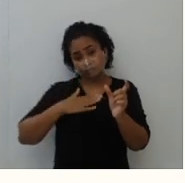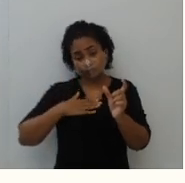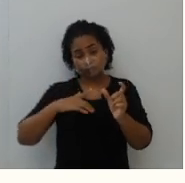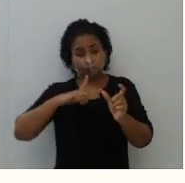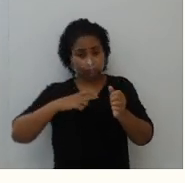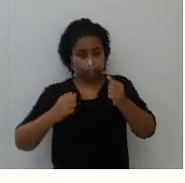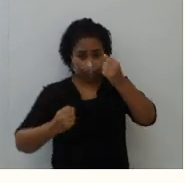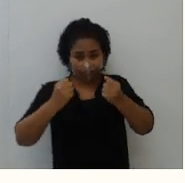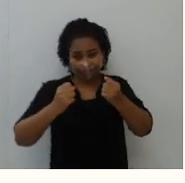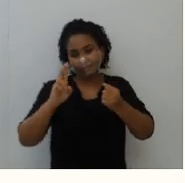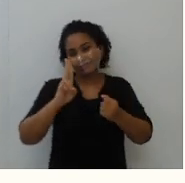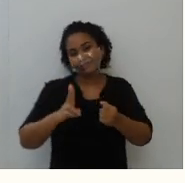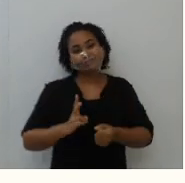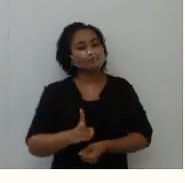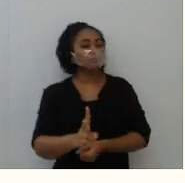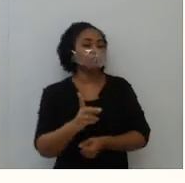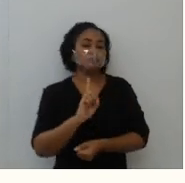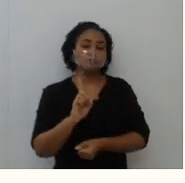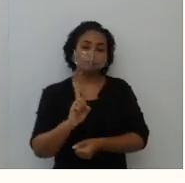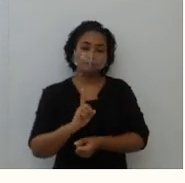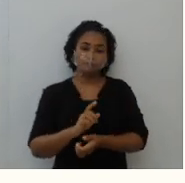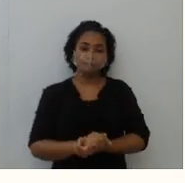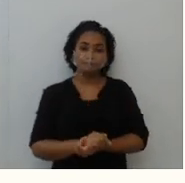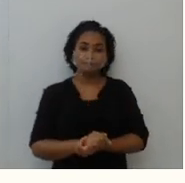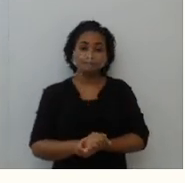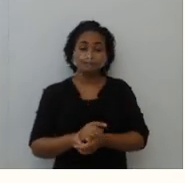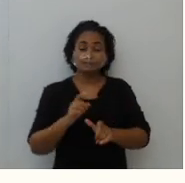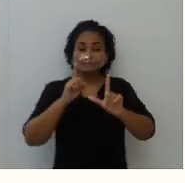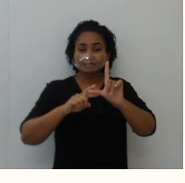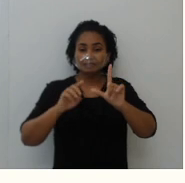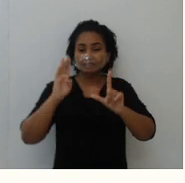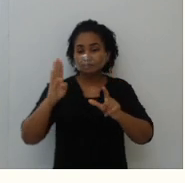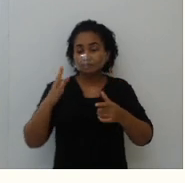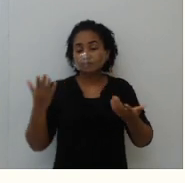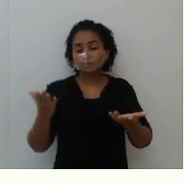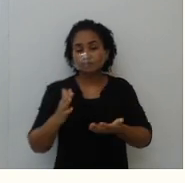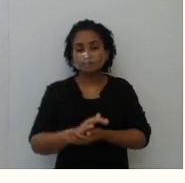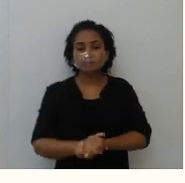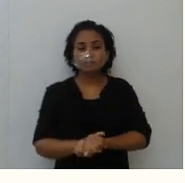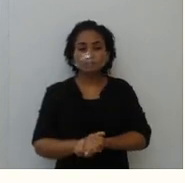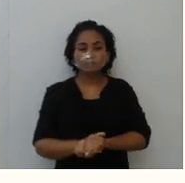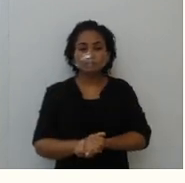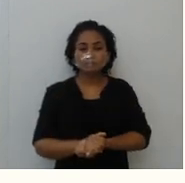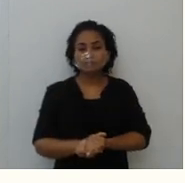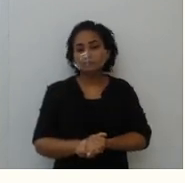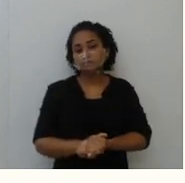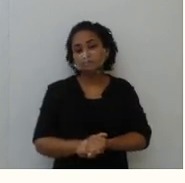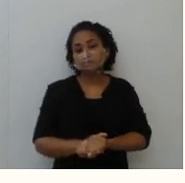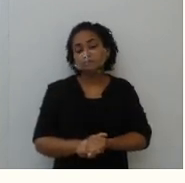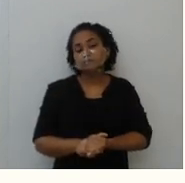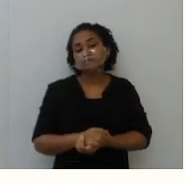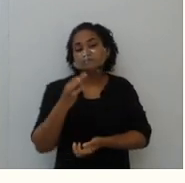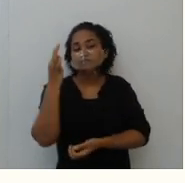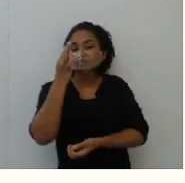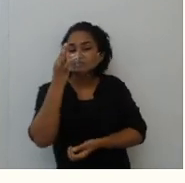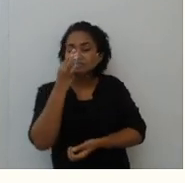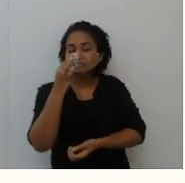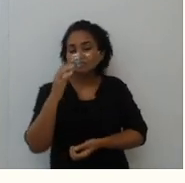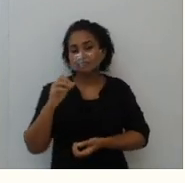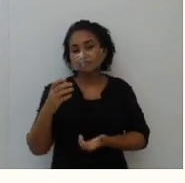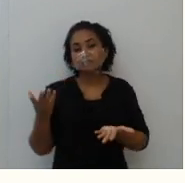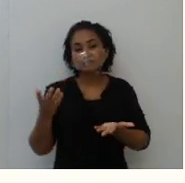uso frequentemente. B. Como é que vai ficar aí? Ó, Linda é she. Então, qual vai ser o verbo